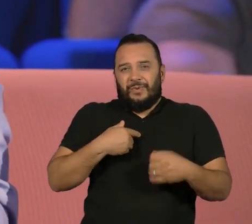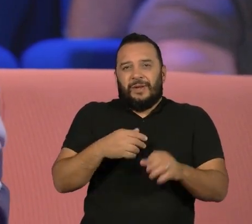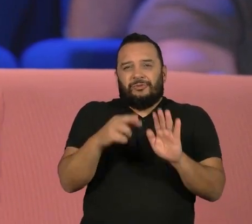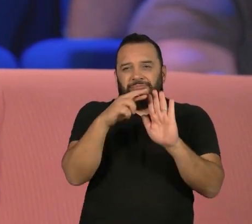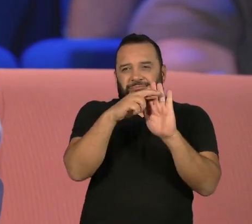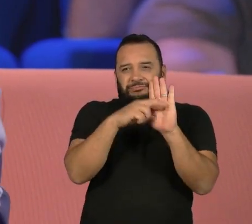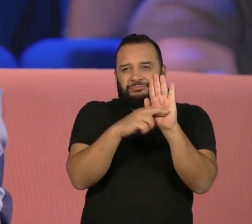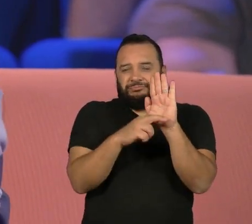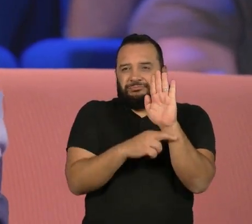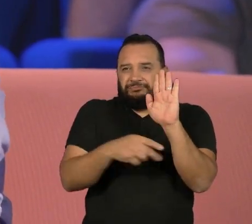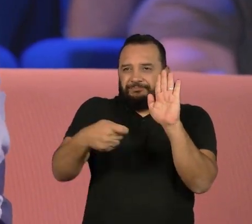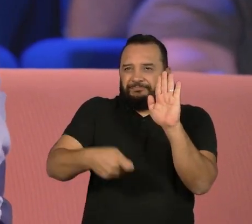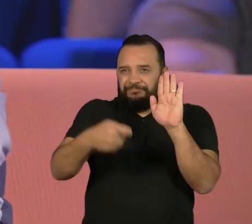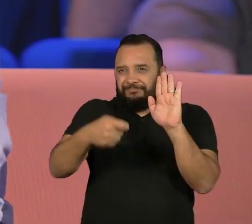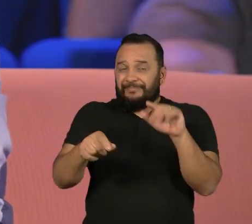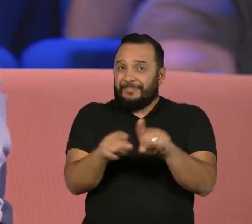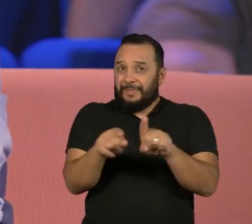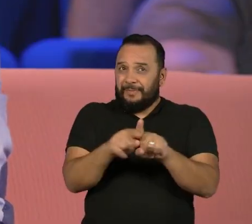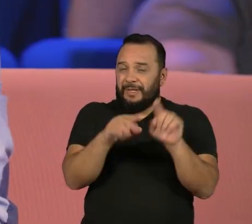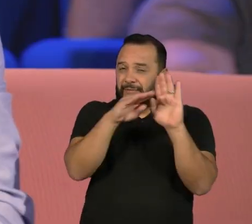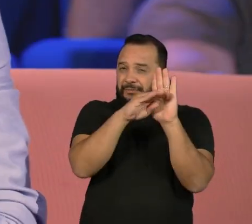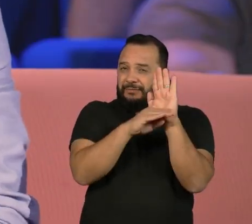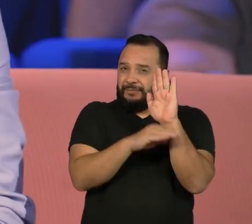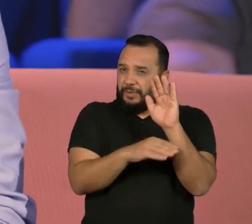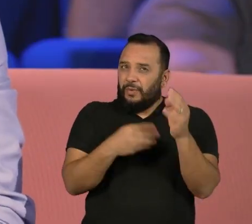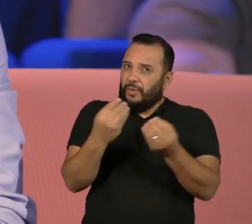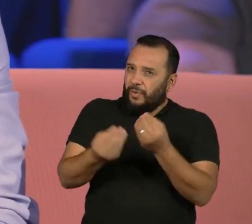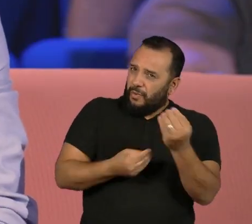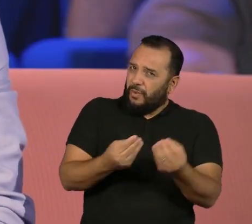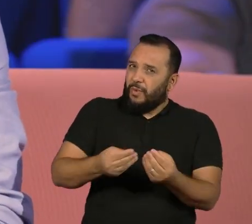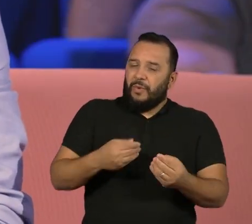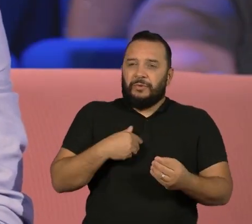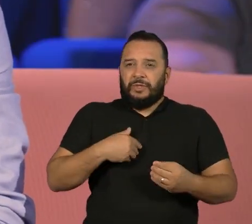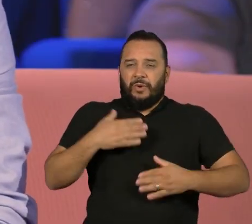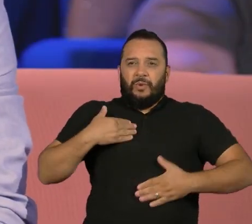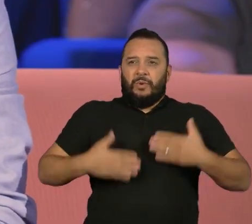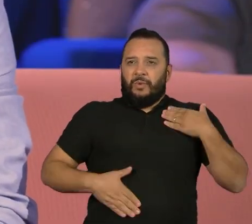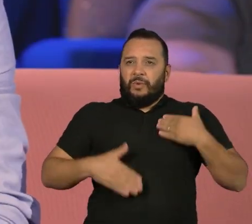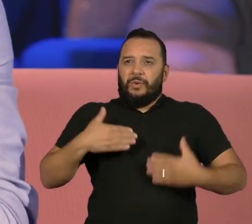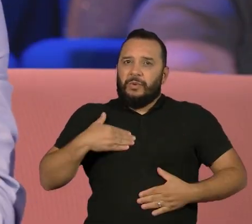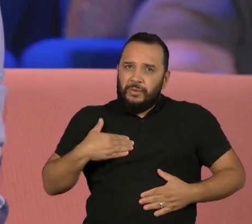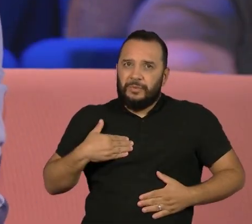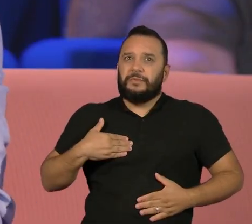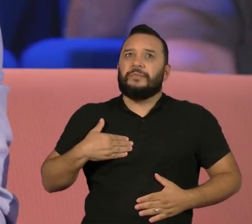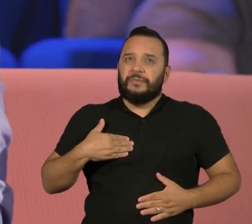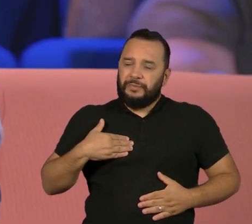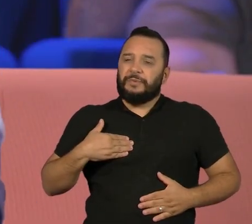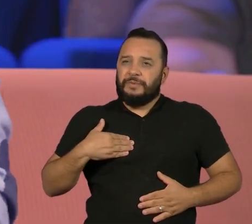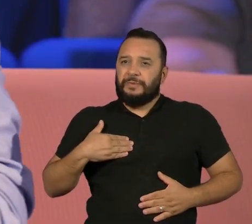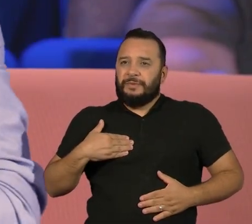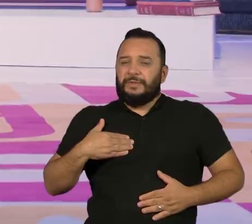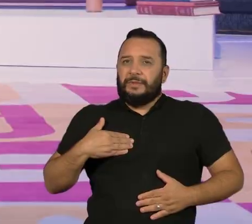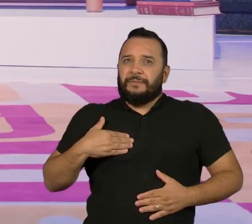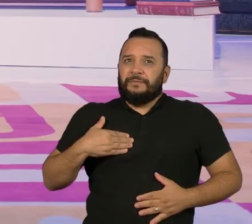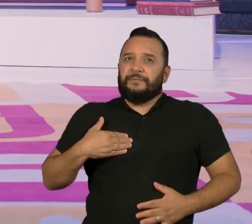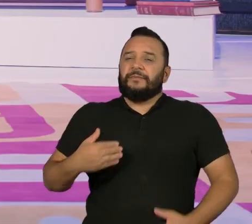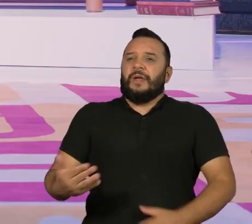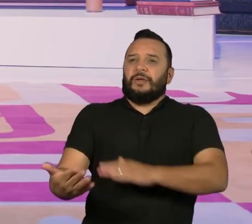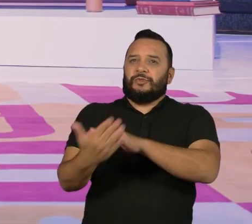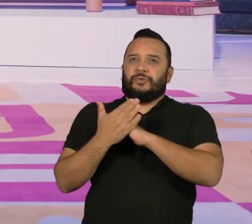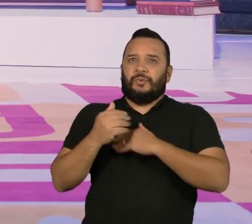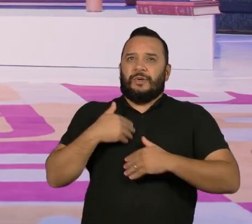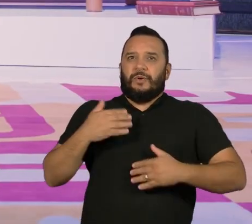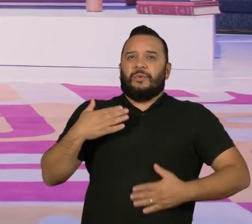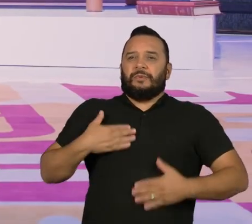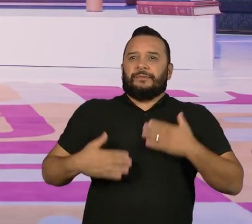consigo mesmo, você precisa ter uma disciplina ali da postura. Me deu um lugar de postura que